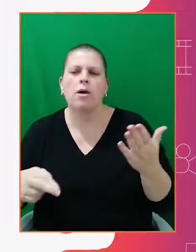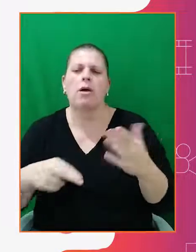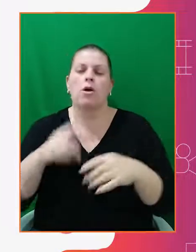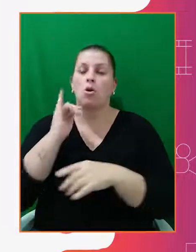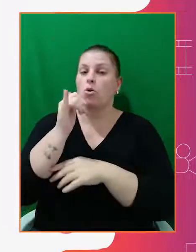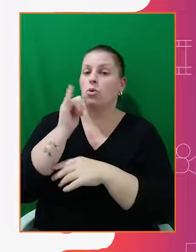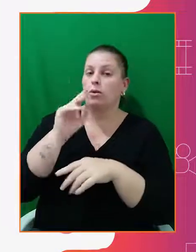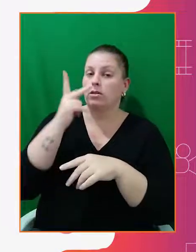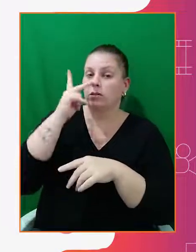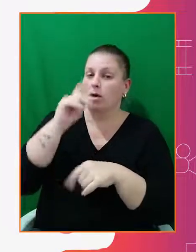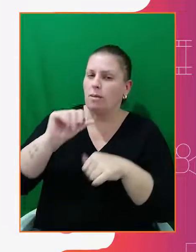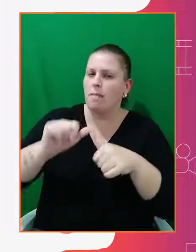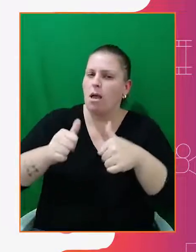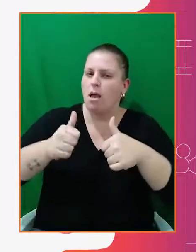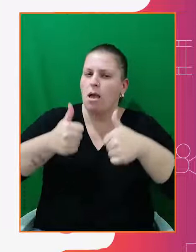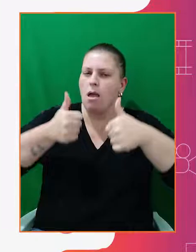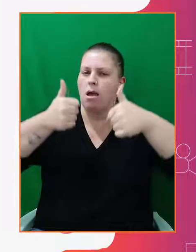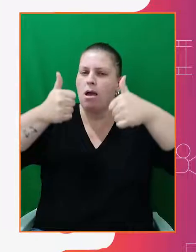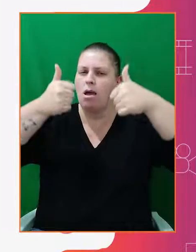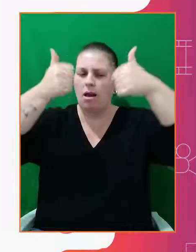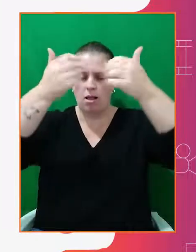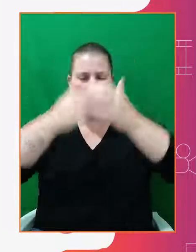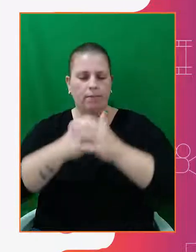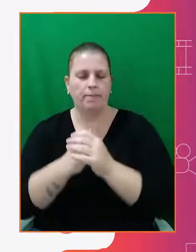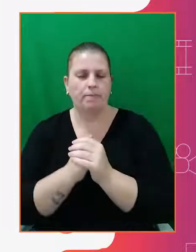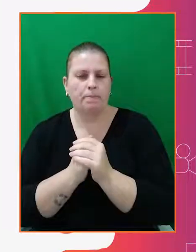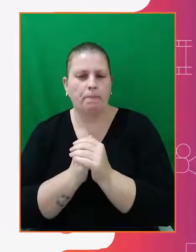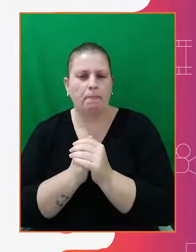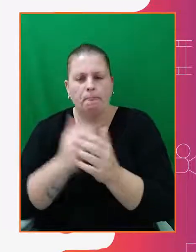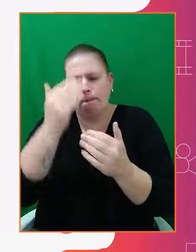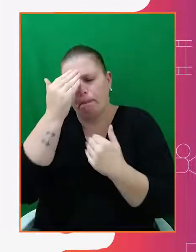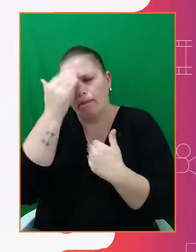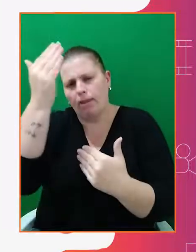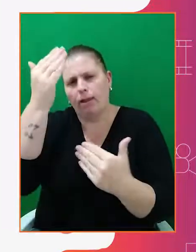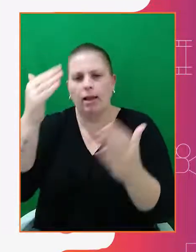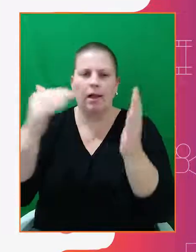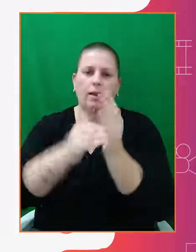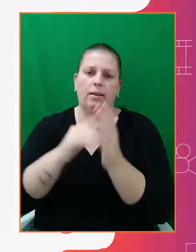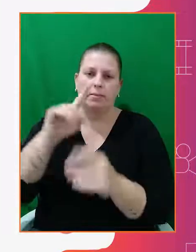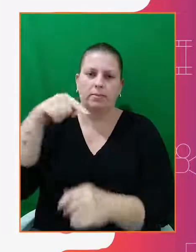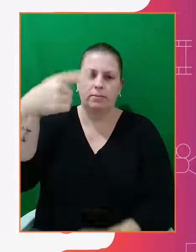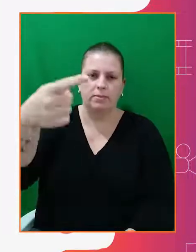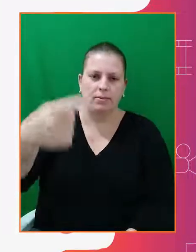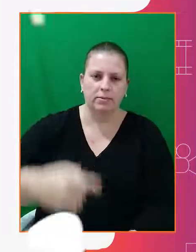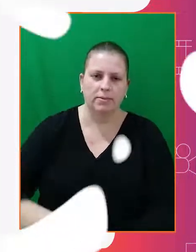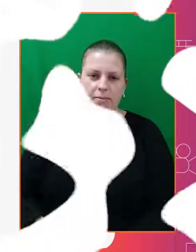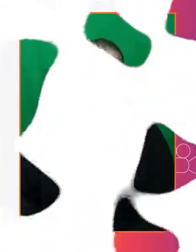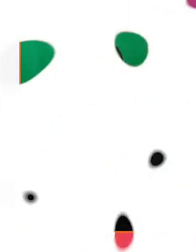storyboards e contar histórias cada vez melhores. Então, muito obrigado e até a próxima.